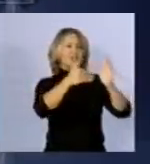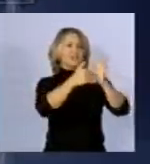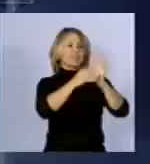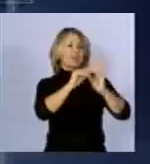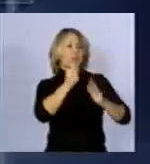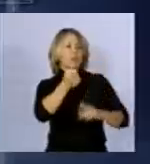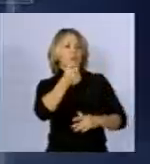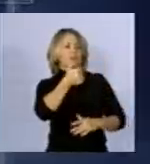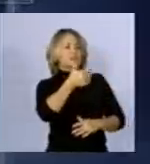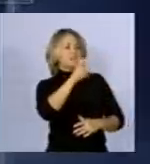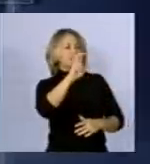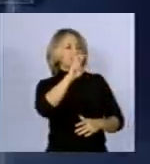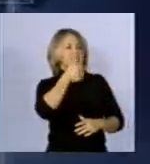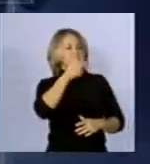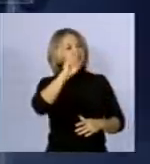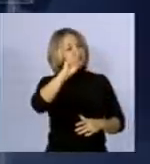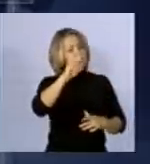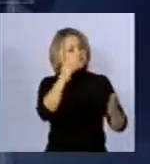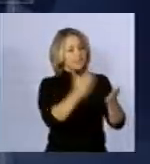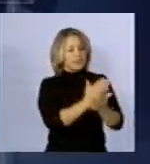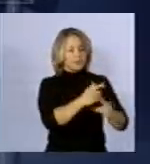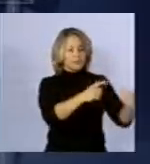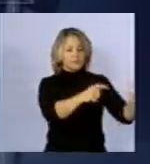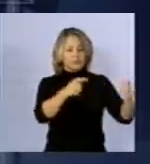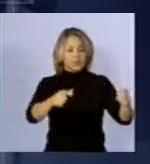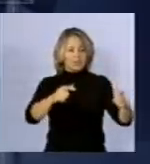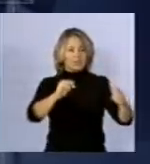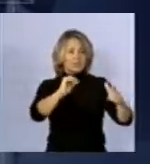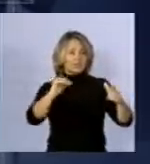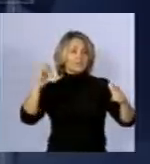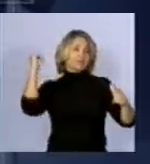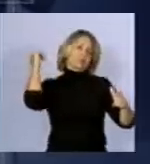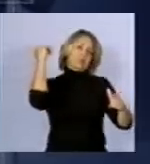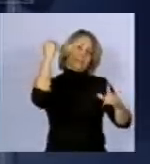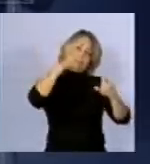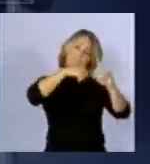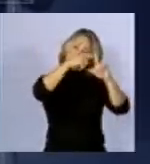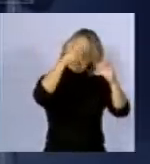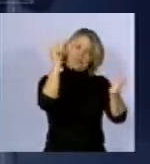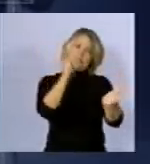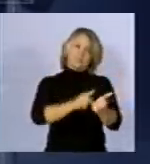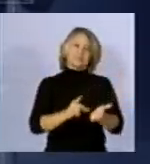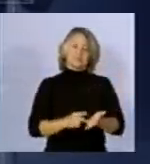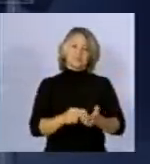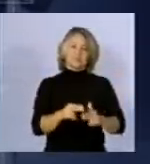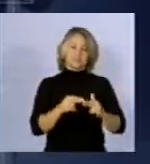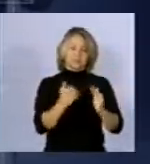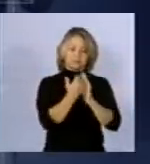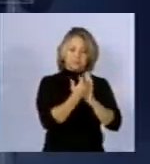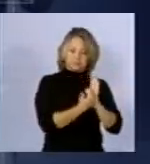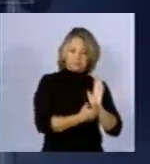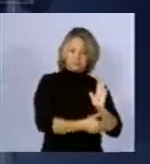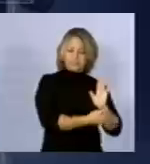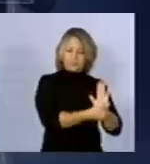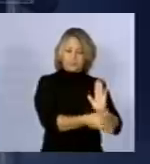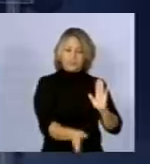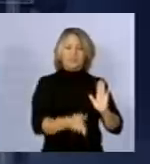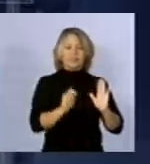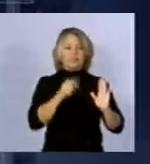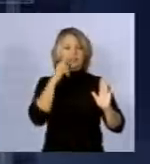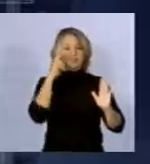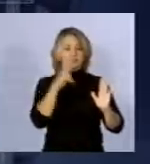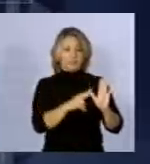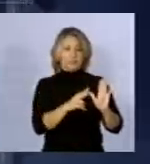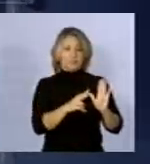15 eh em alguns lugares até ultrapasso isso pelo que eu pude ver eh do processo enfim são